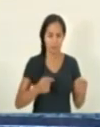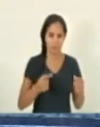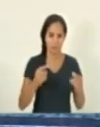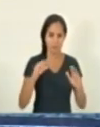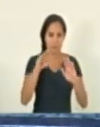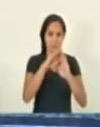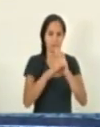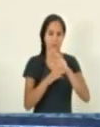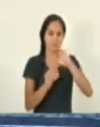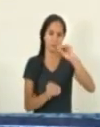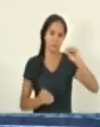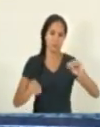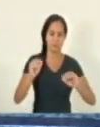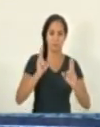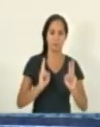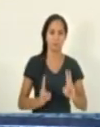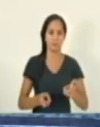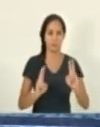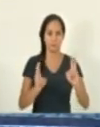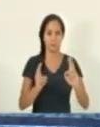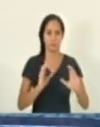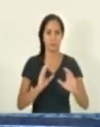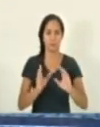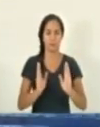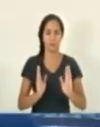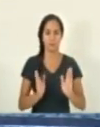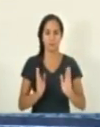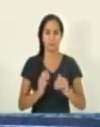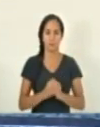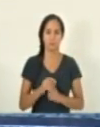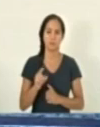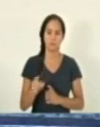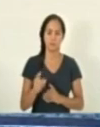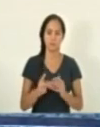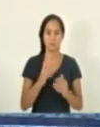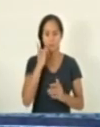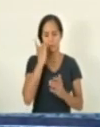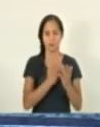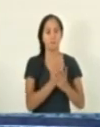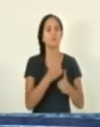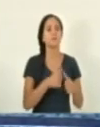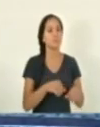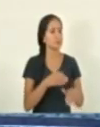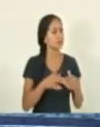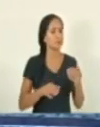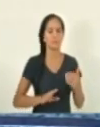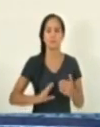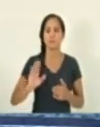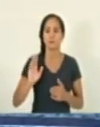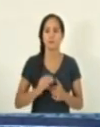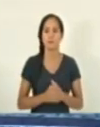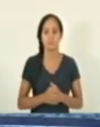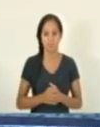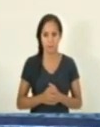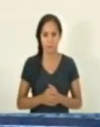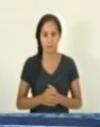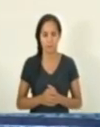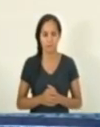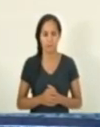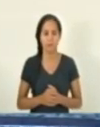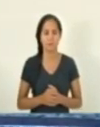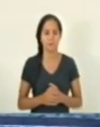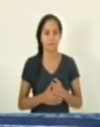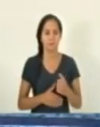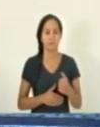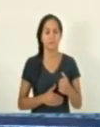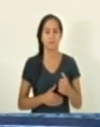da pauta, mantendo a fase das comunicações. Deputados que aprovam, permaneçam como se encontram, demais se